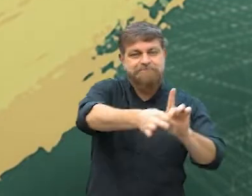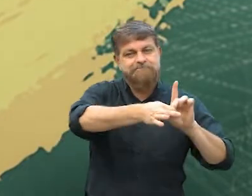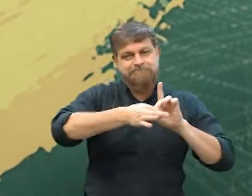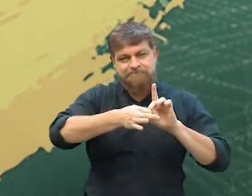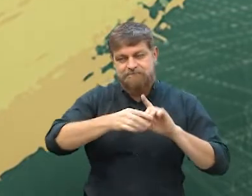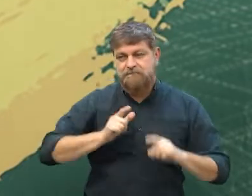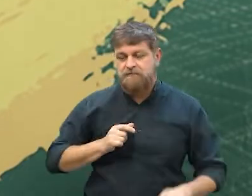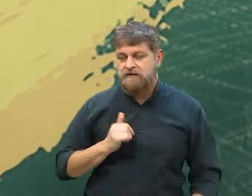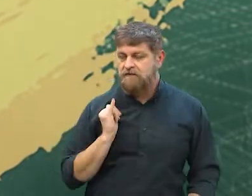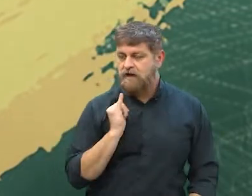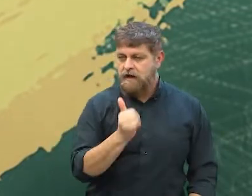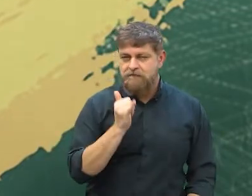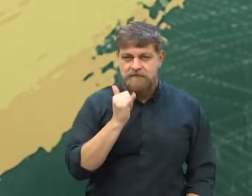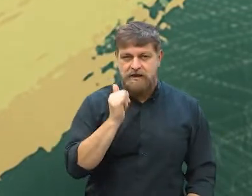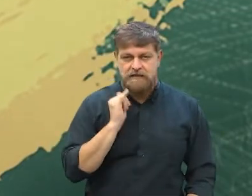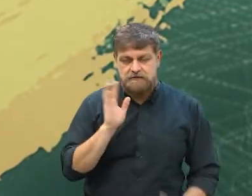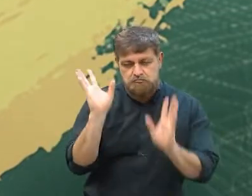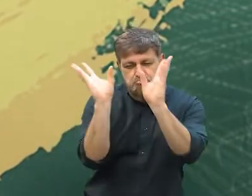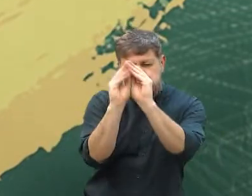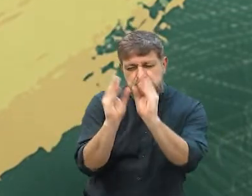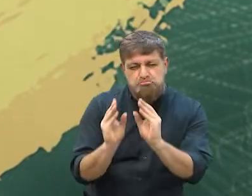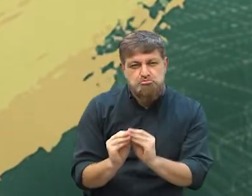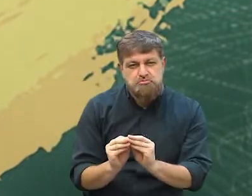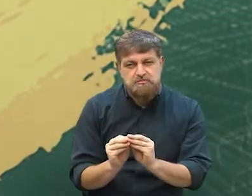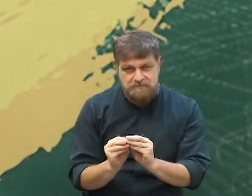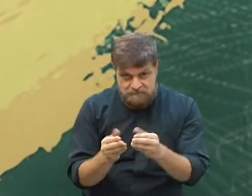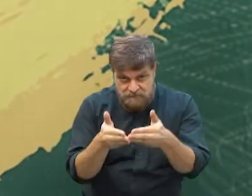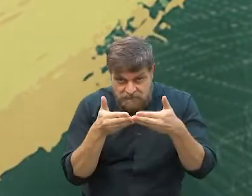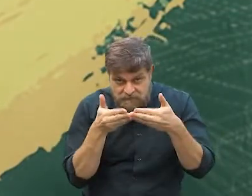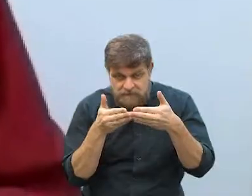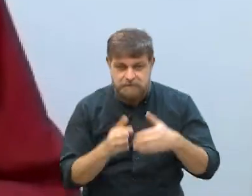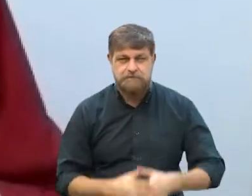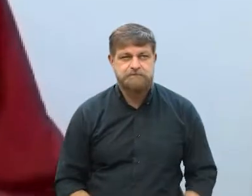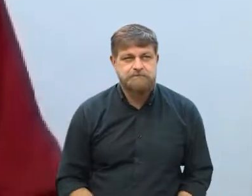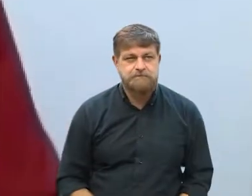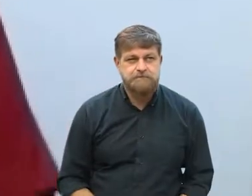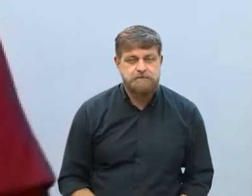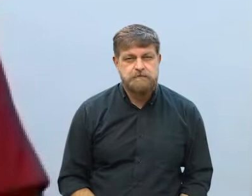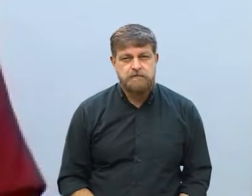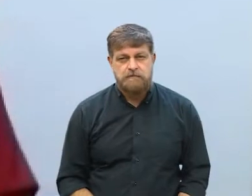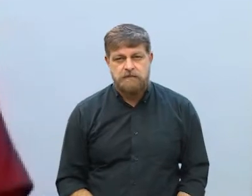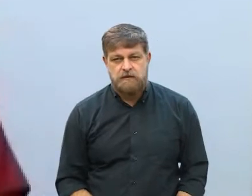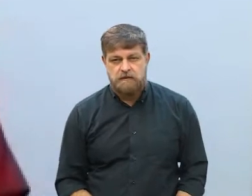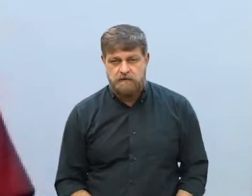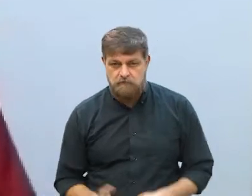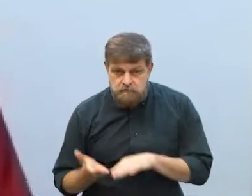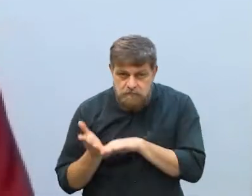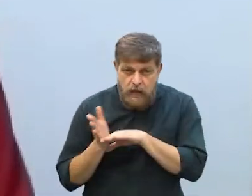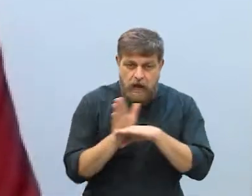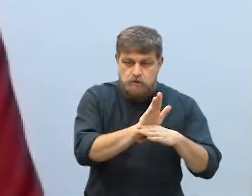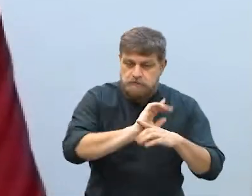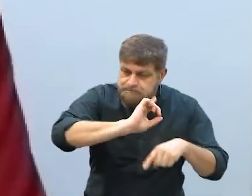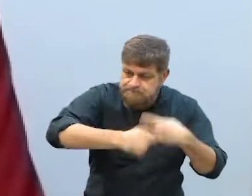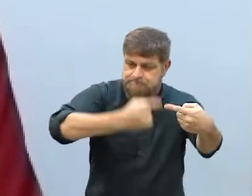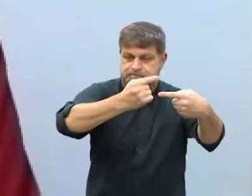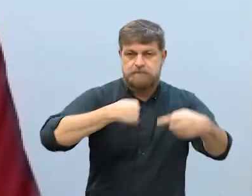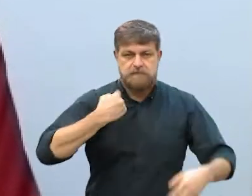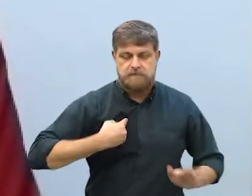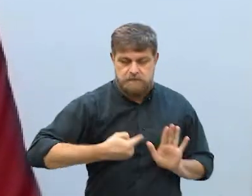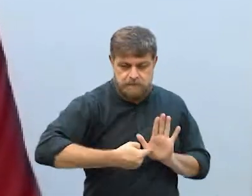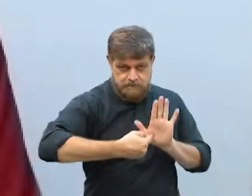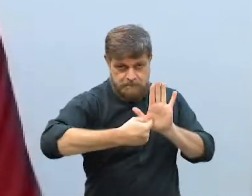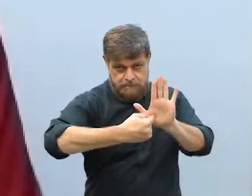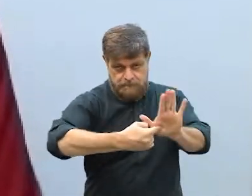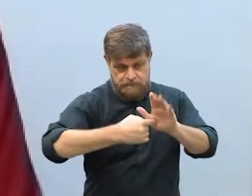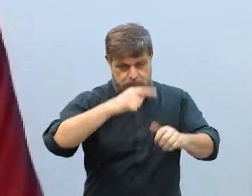Enfim, gostaria que você falasse um pouco mais sobre isso, por favor. Então, o benefício que a gente pode dizer